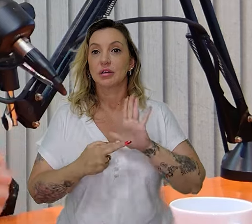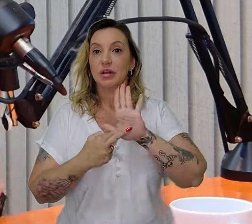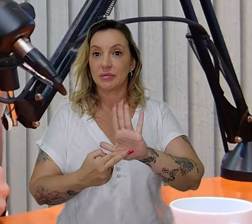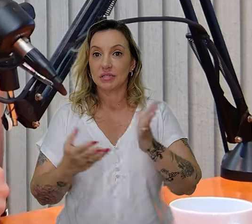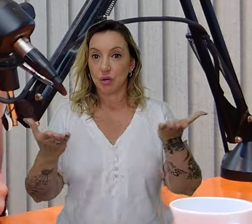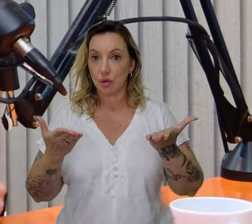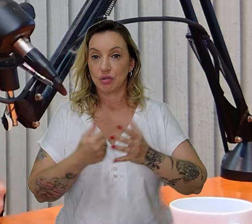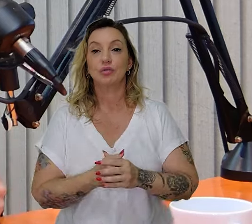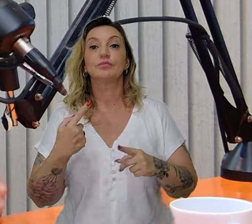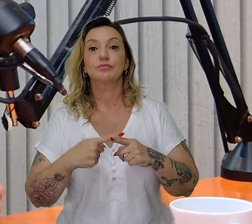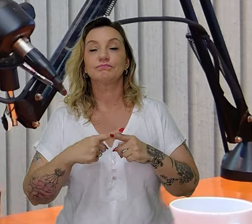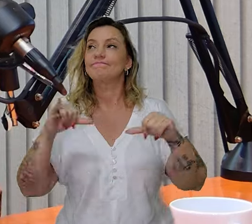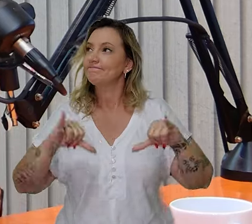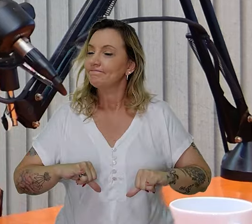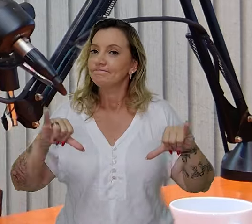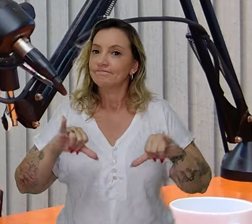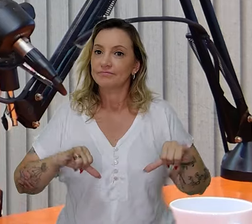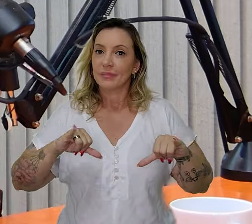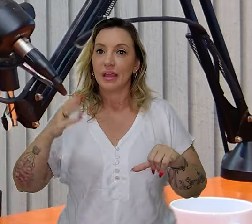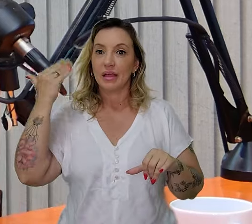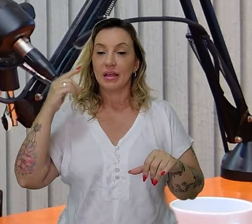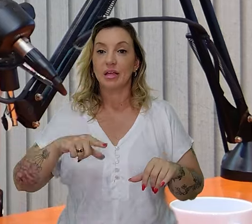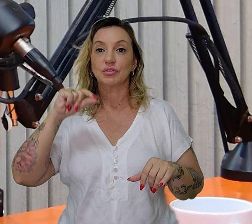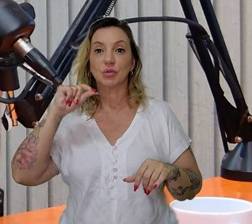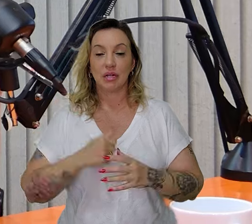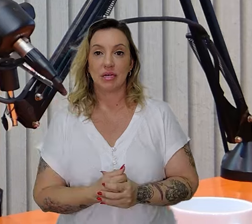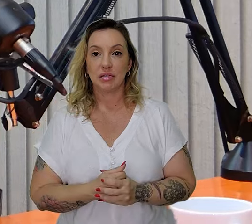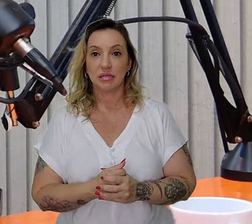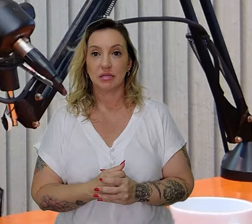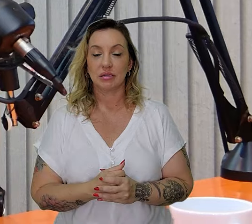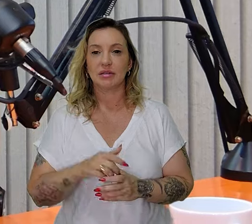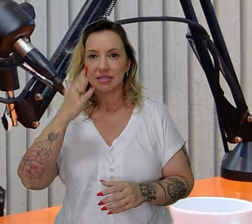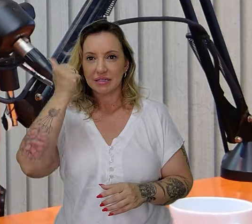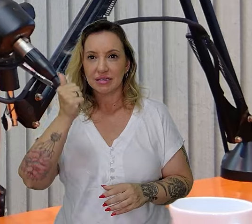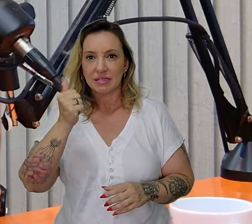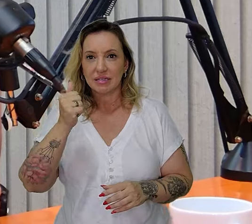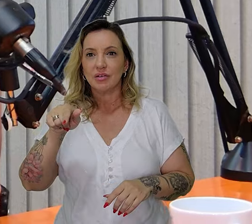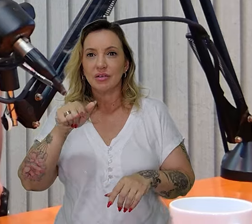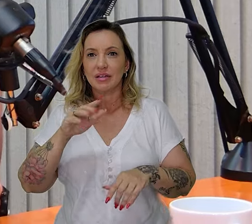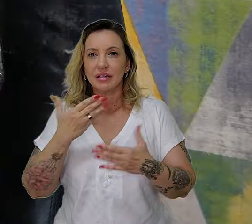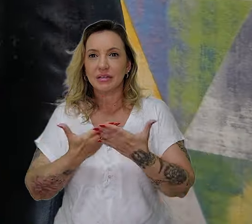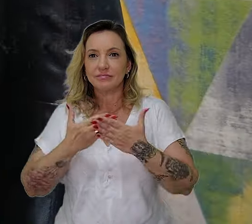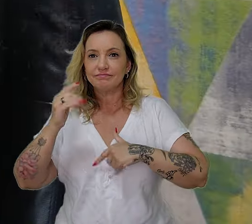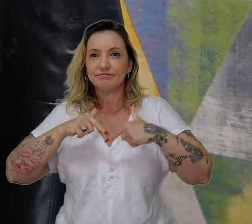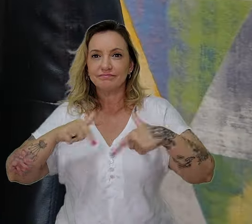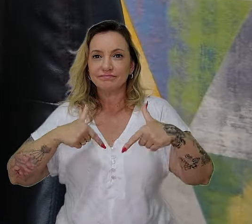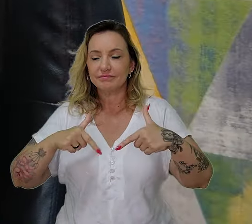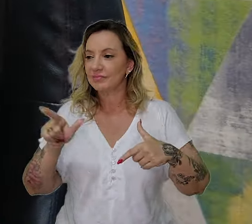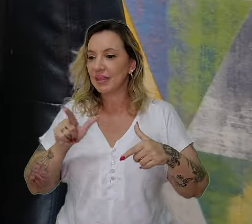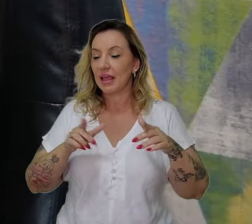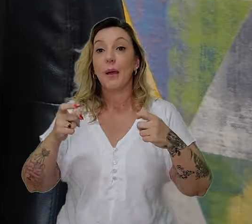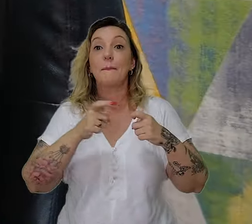represento hoje porque eu sofri muito na época de escolher também você sabia o que você queria fazer não eu tava em dúvida